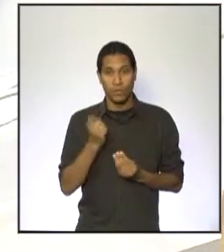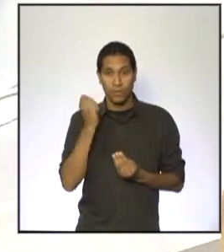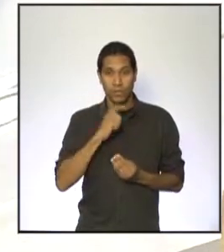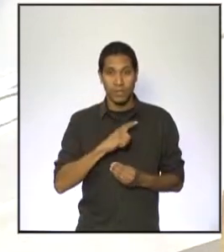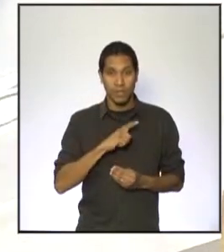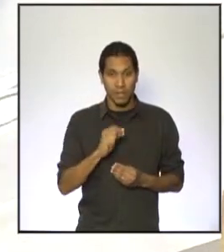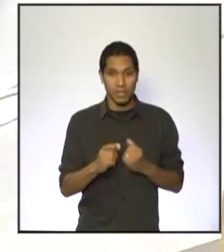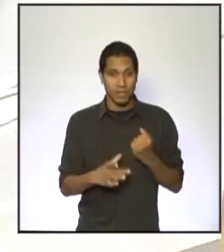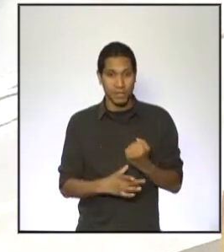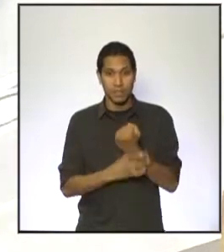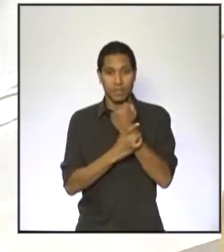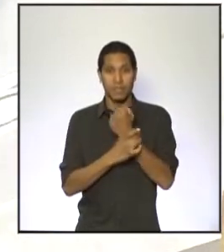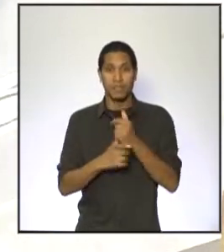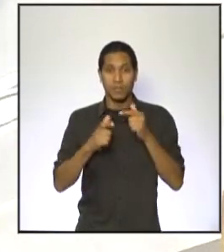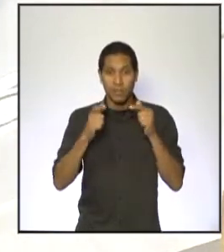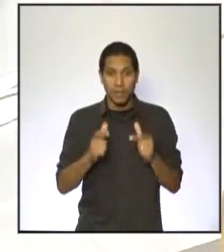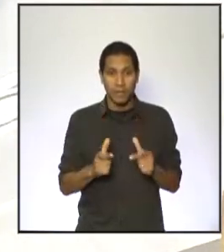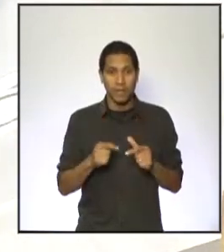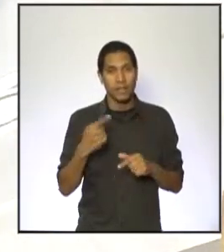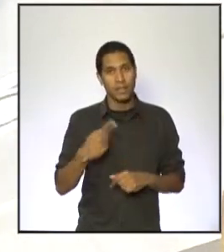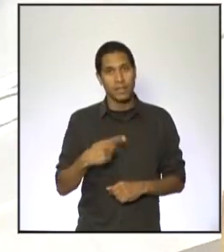segurança desse nosso espaço.